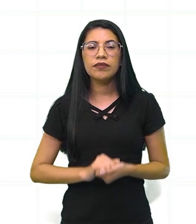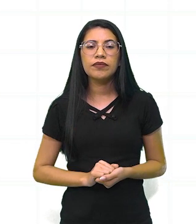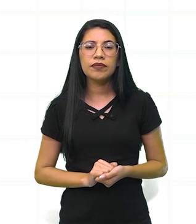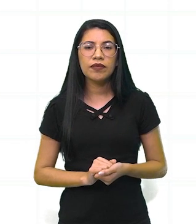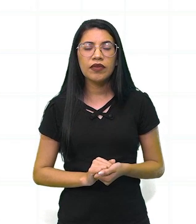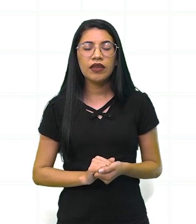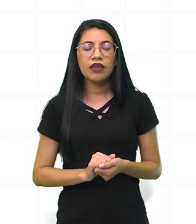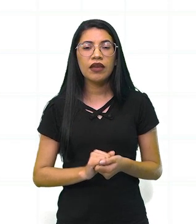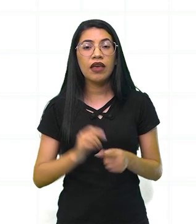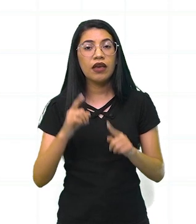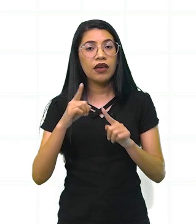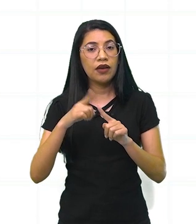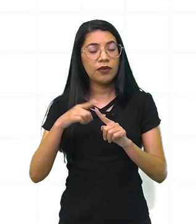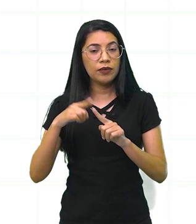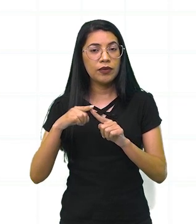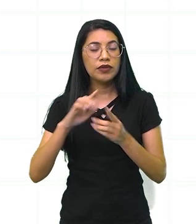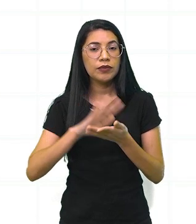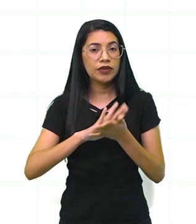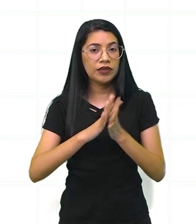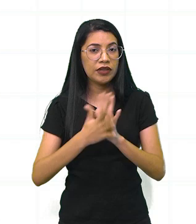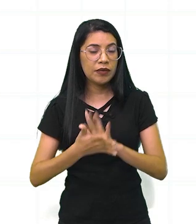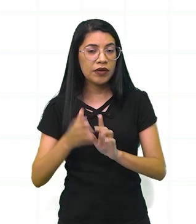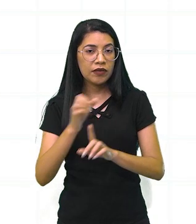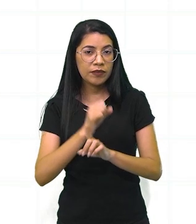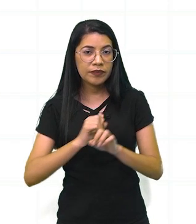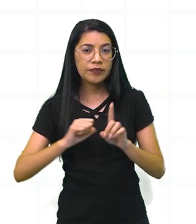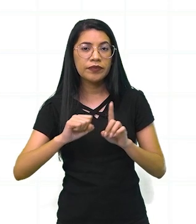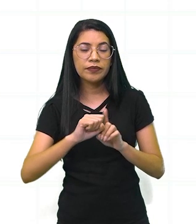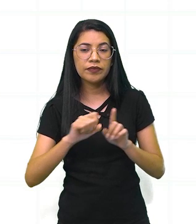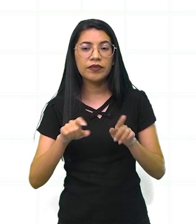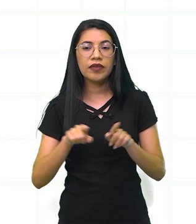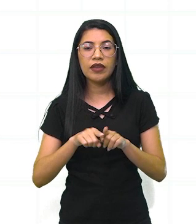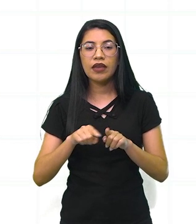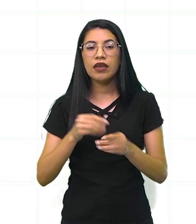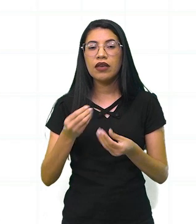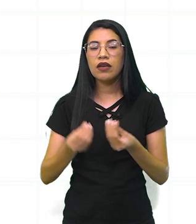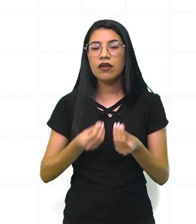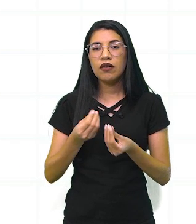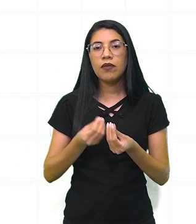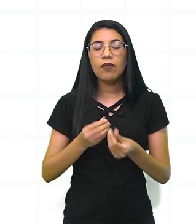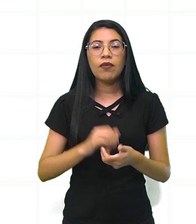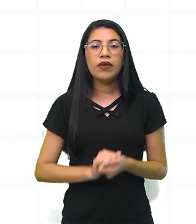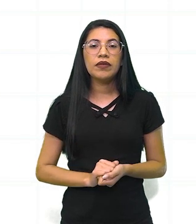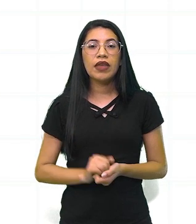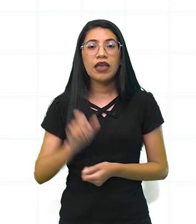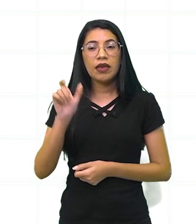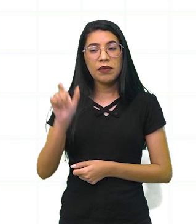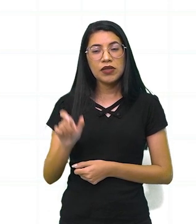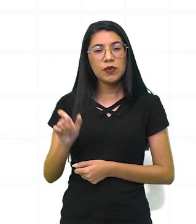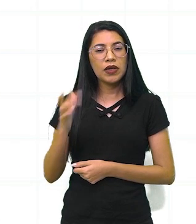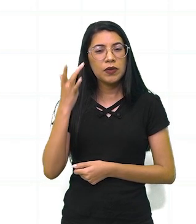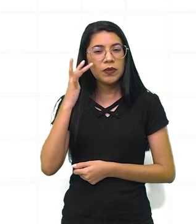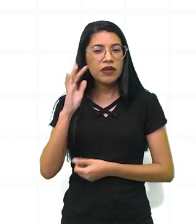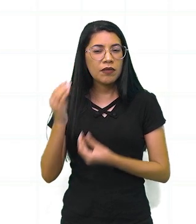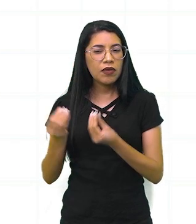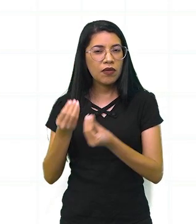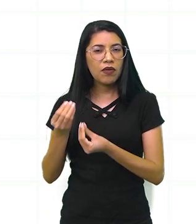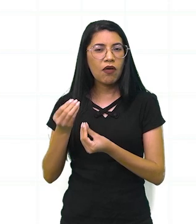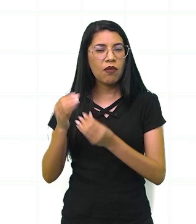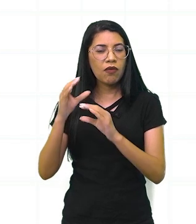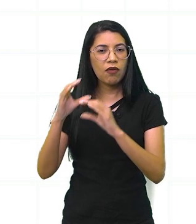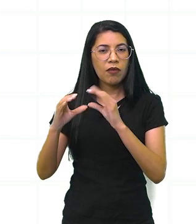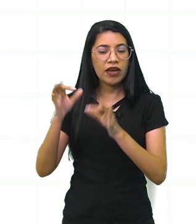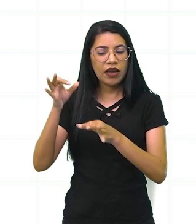forma de discriminação social que consiste em julgar um indivíduo pela forma como